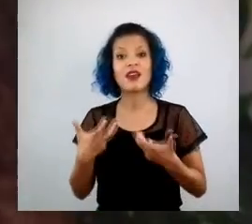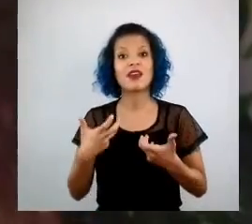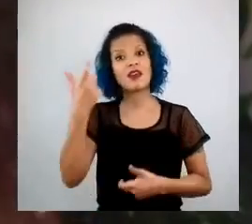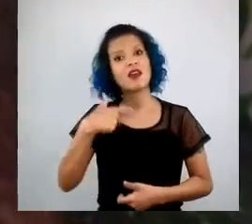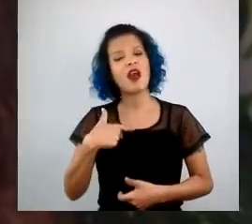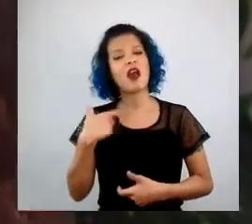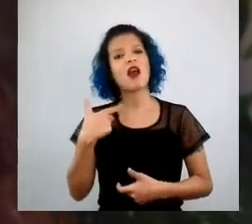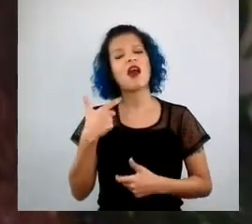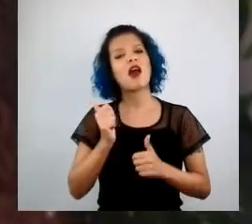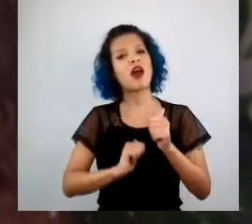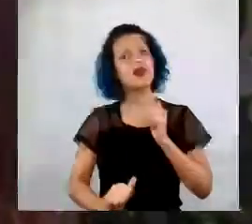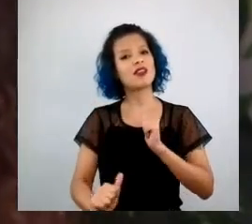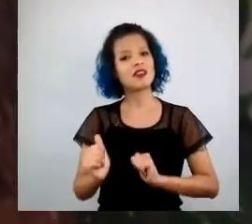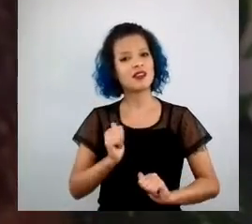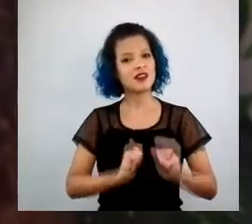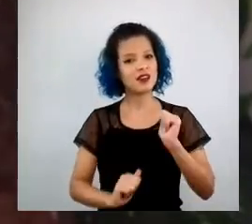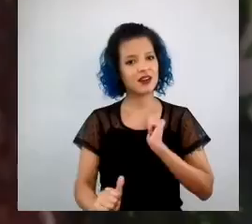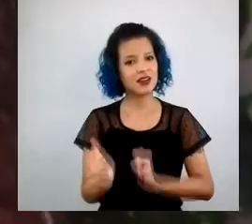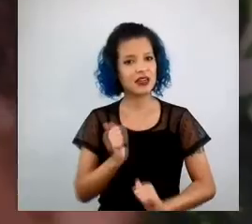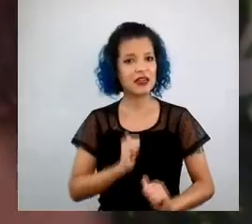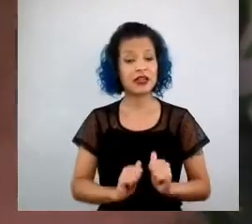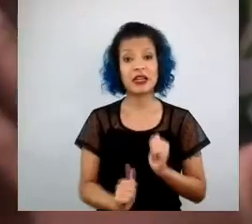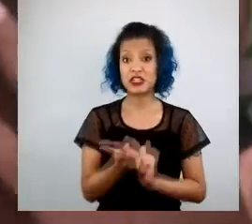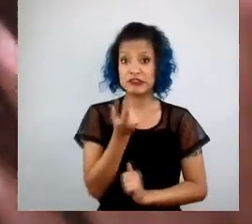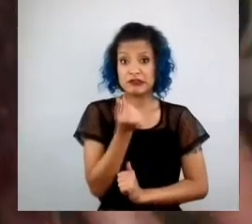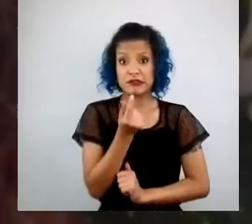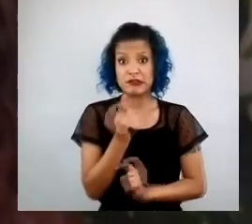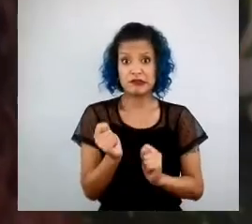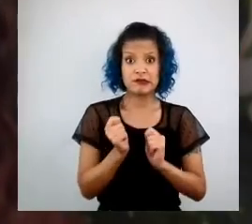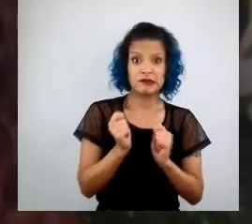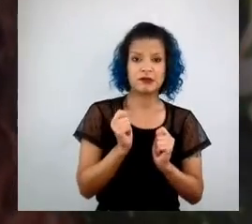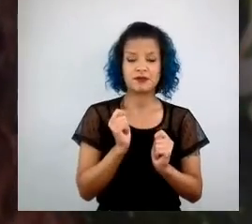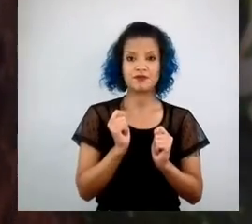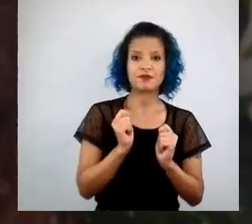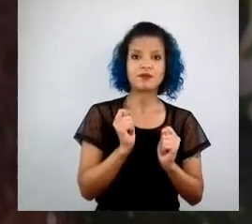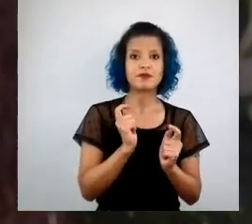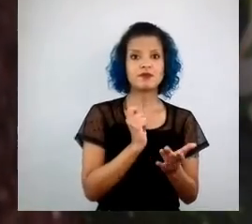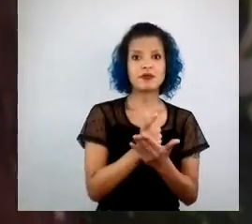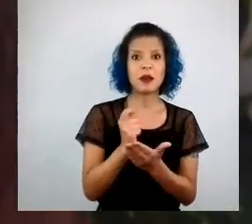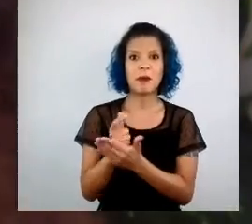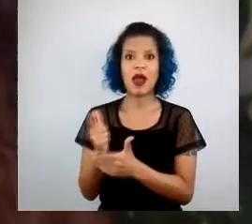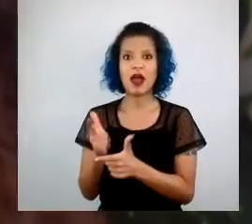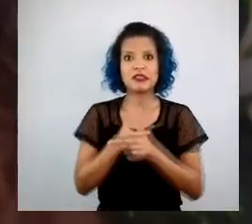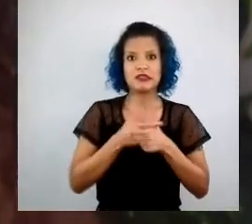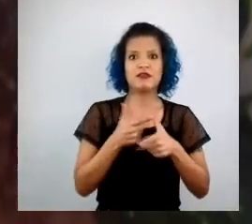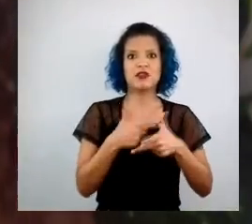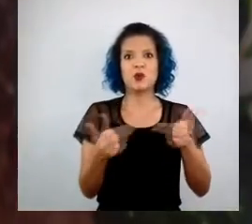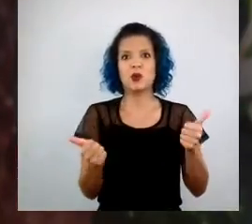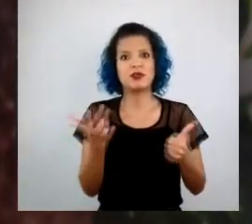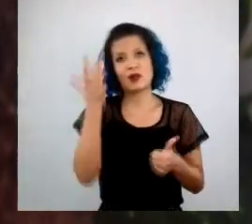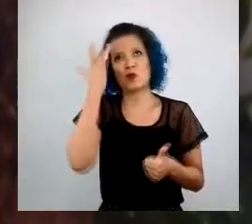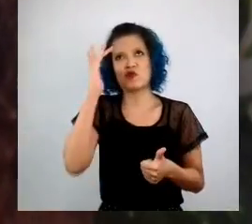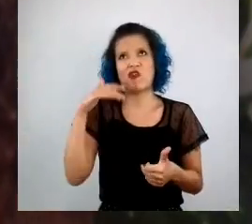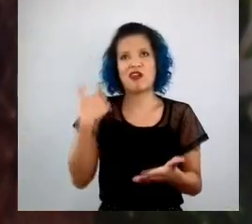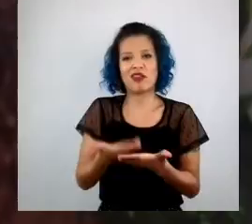aquela coisa, né, sem muito dinheiro para pagar as contas ali, não sei nem como é que eu me segurei, enfim. E aí eu fui chamada para fazer um teste para um filme,